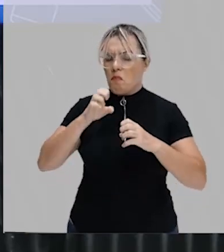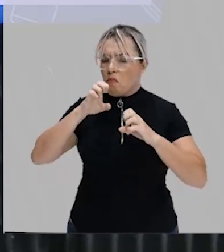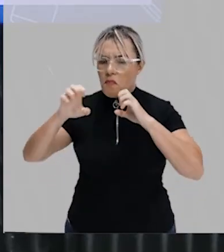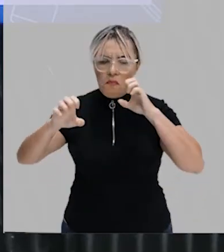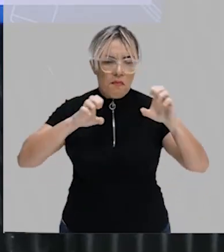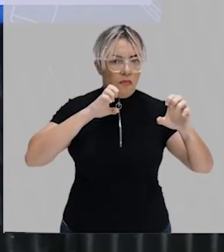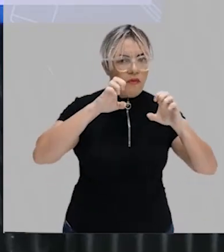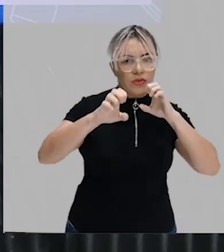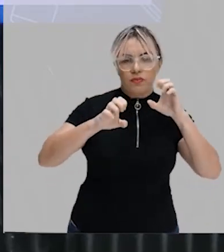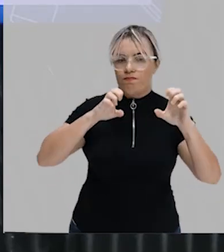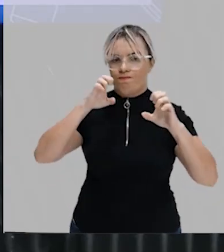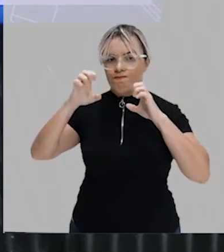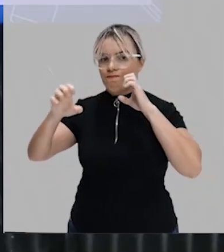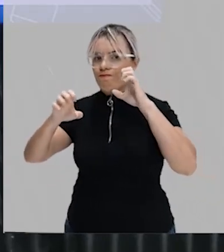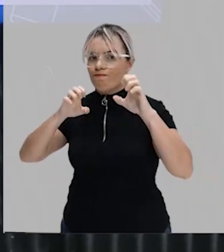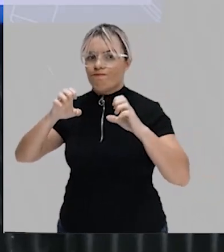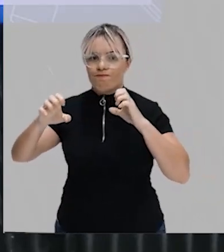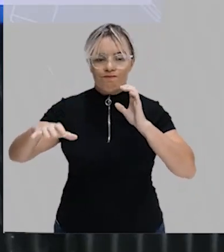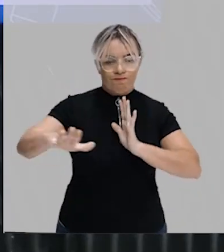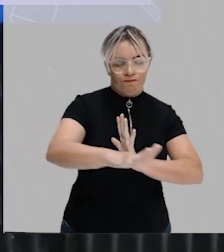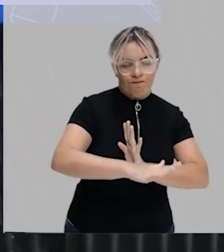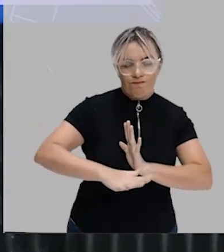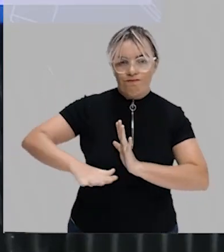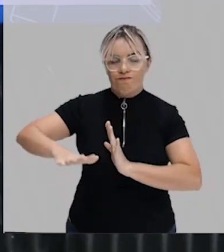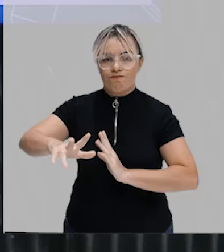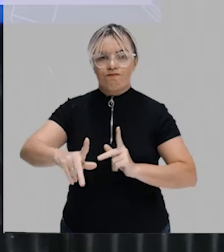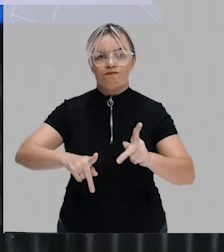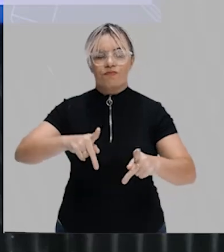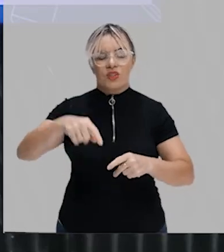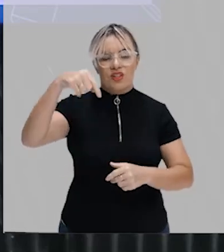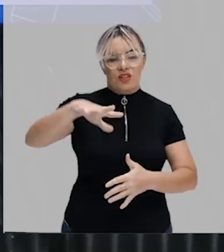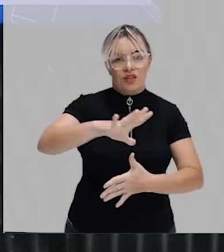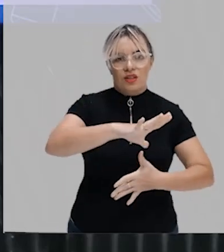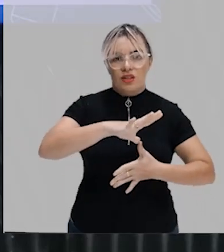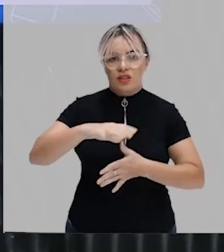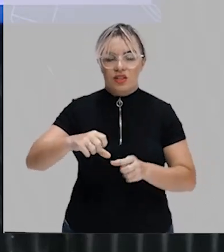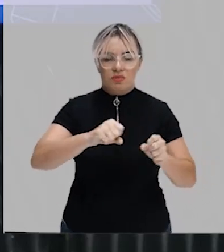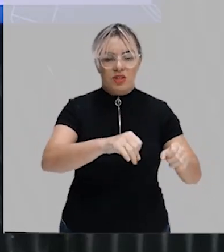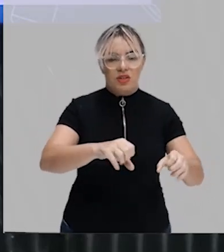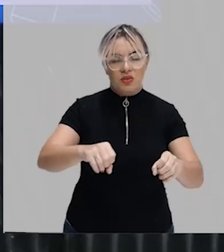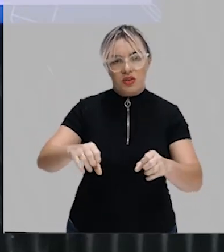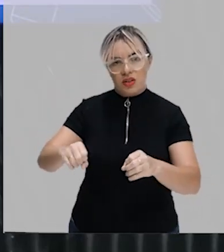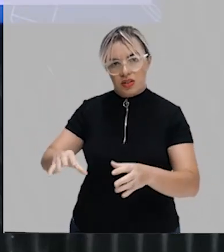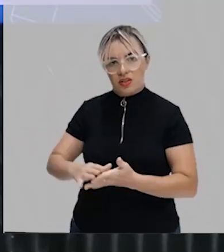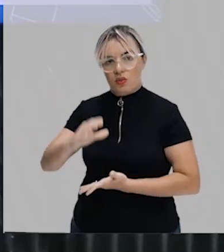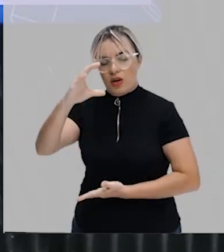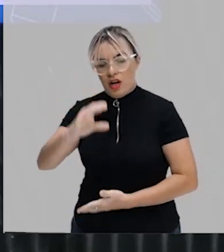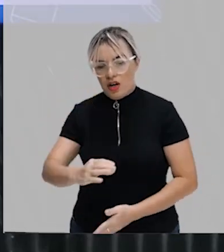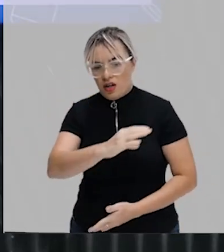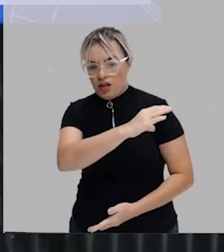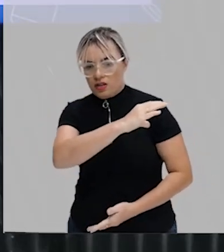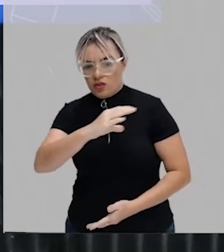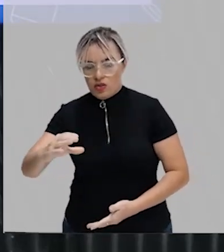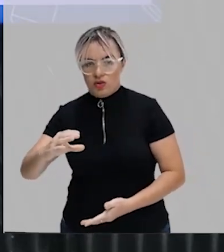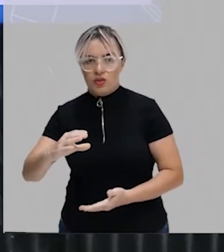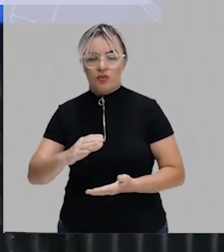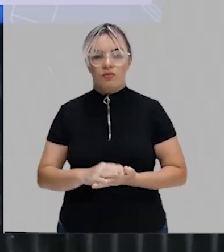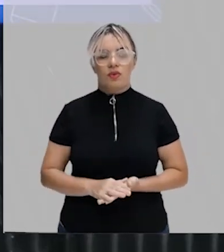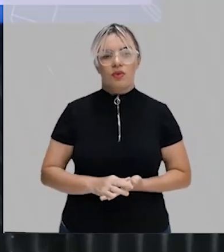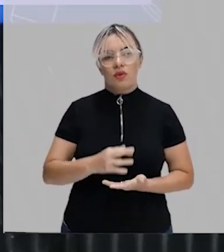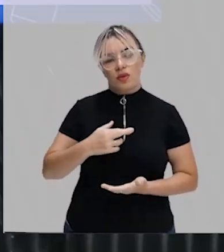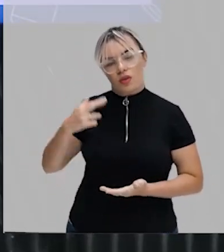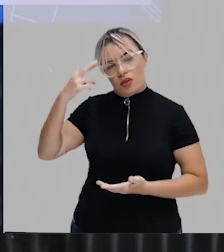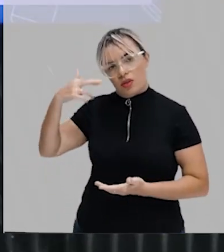evangelizador. O seu papel de realizar uma educação cristã. O seu papel